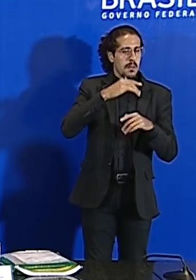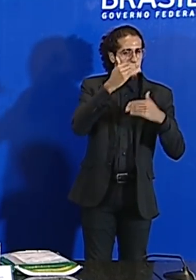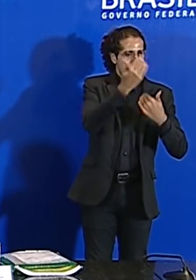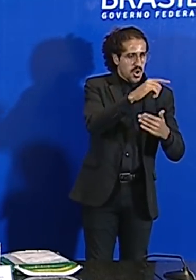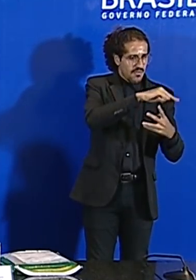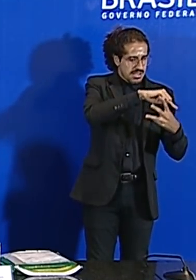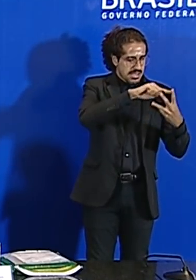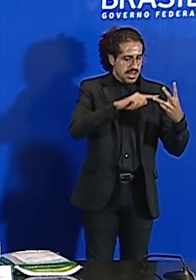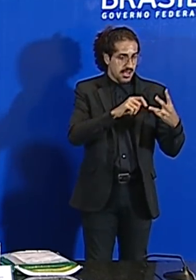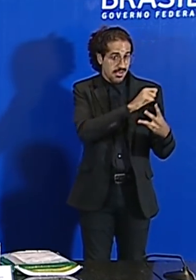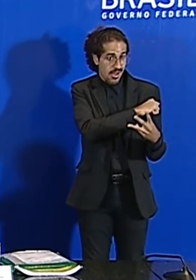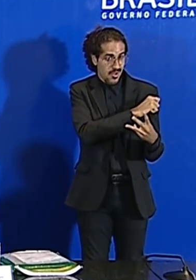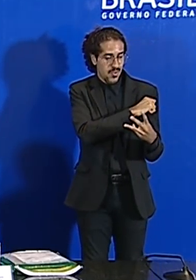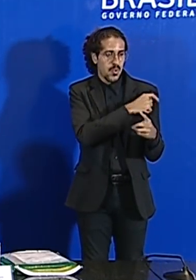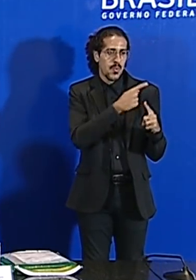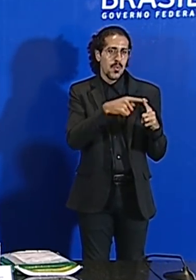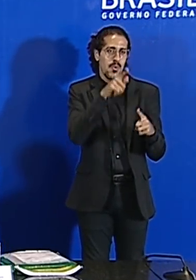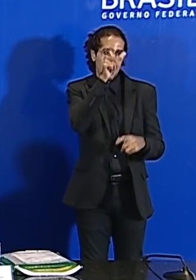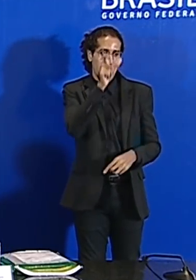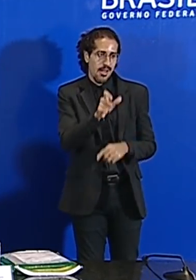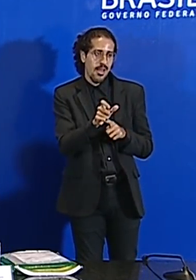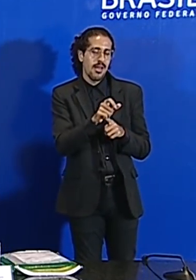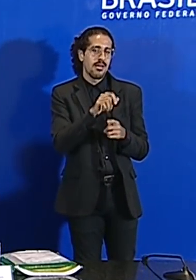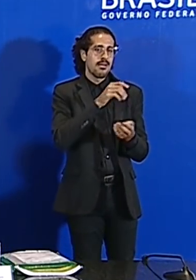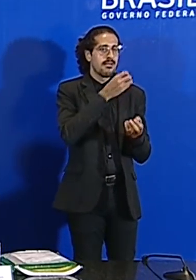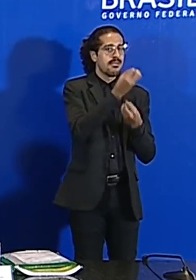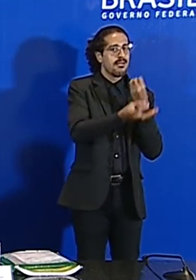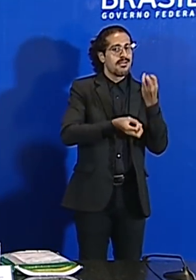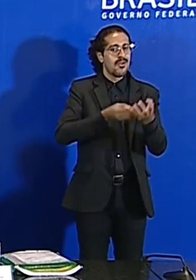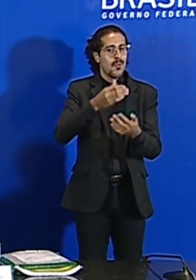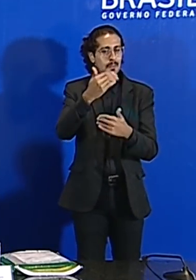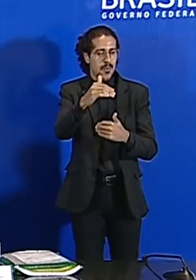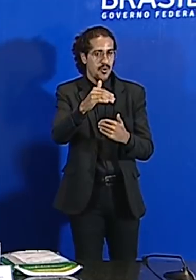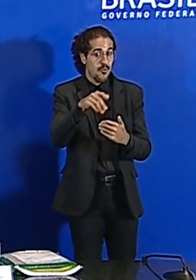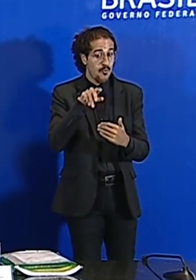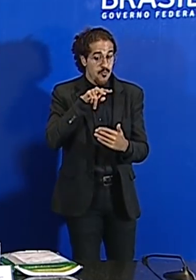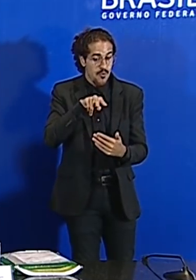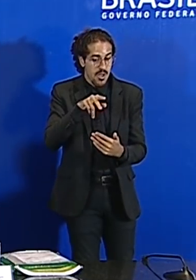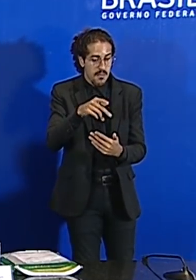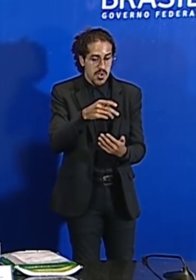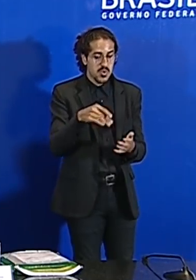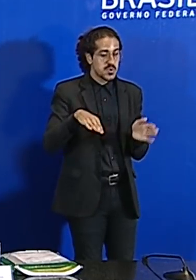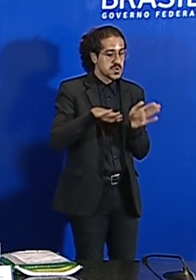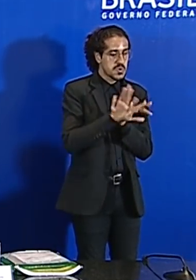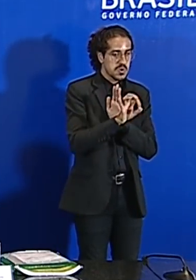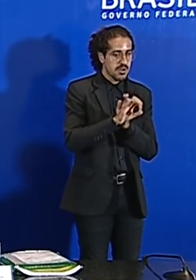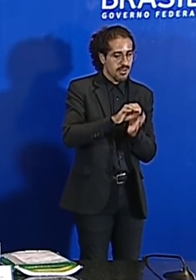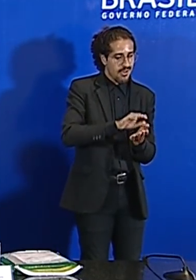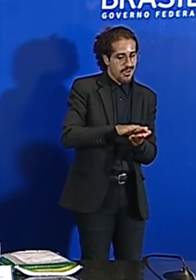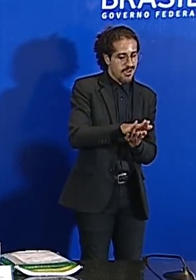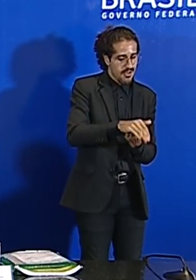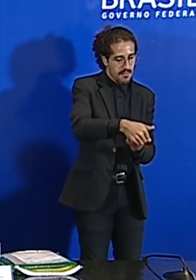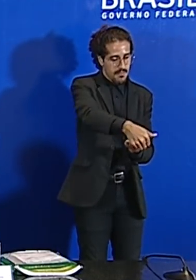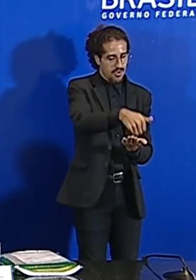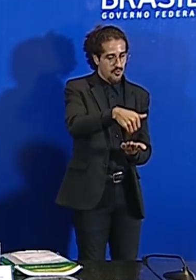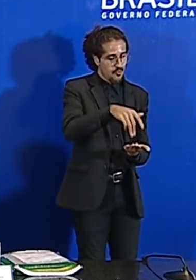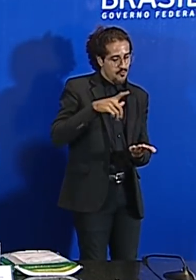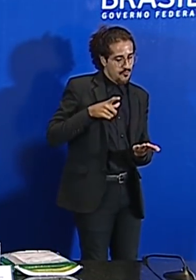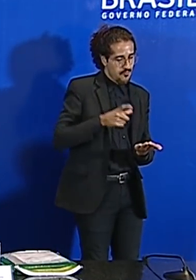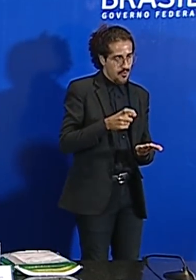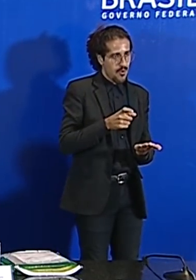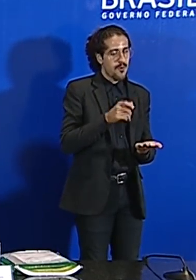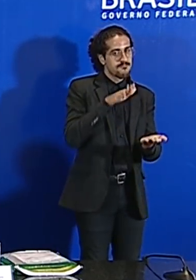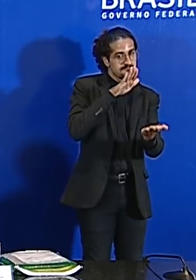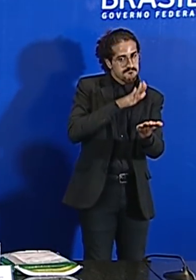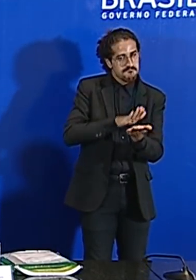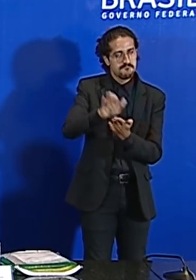exame, é porque era um aplicador que pegou as três provas que faltaram, viu que as pessoas não chegaram, abriu, tirou a foto e